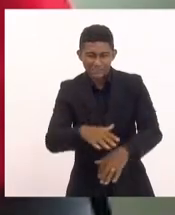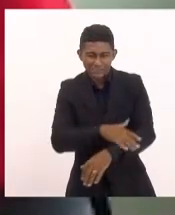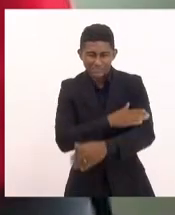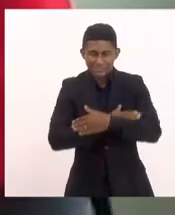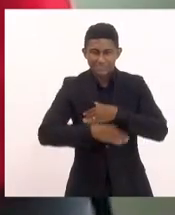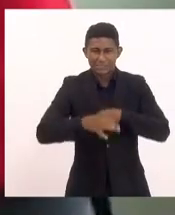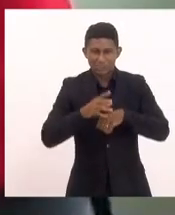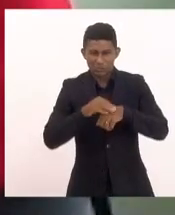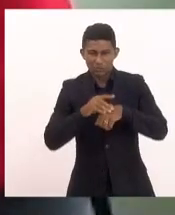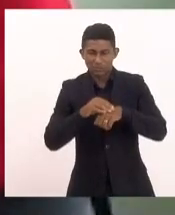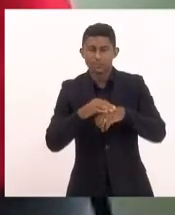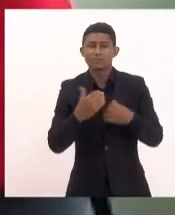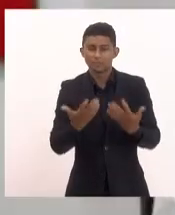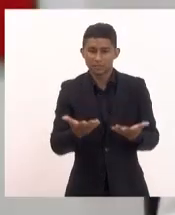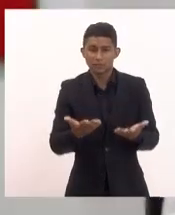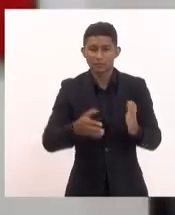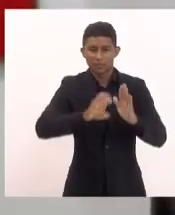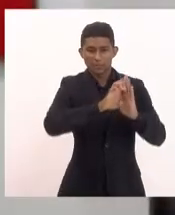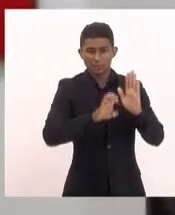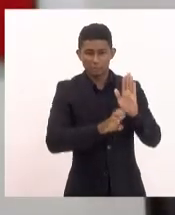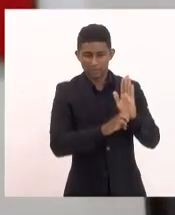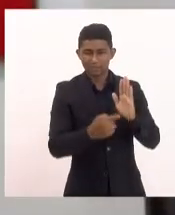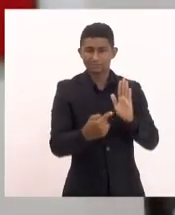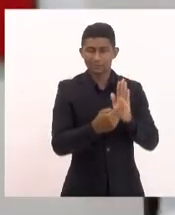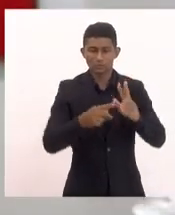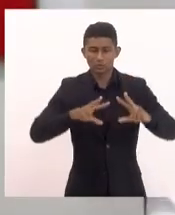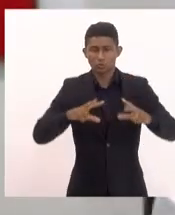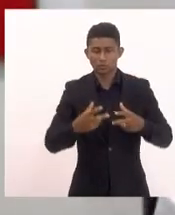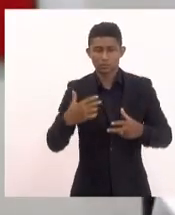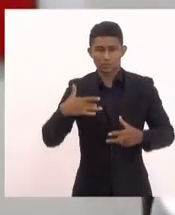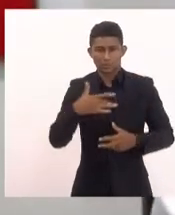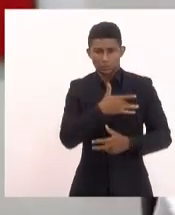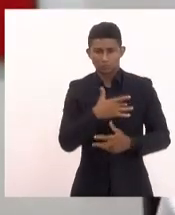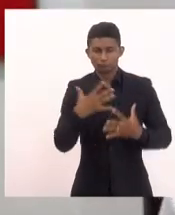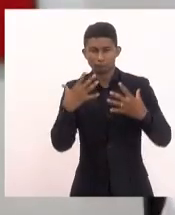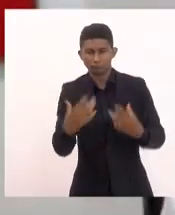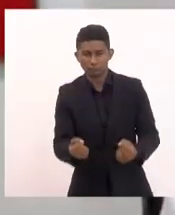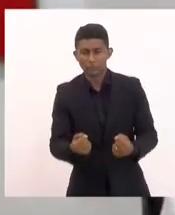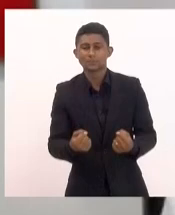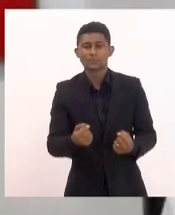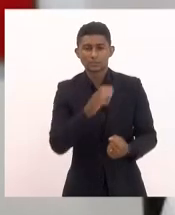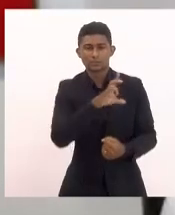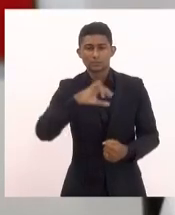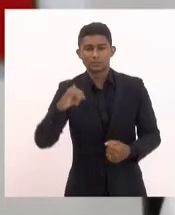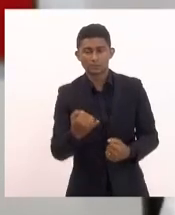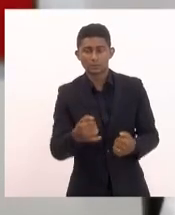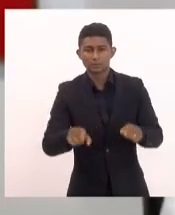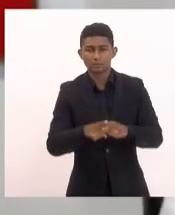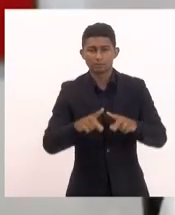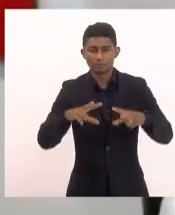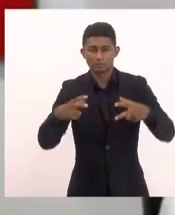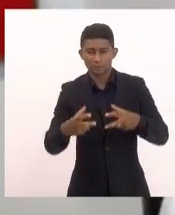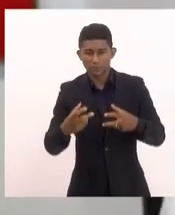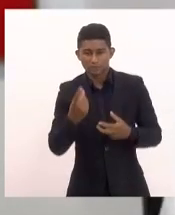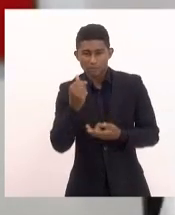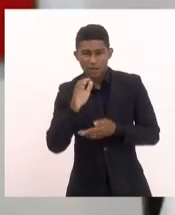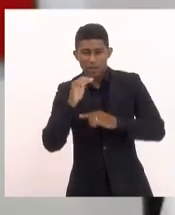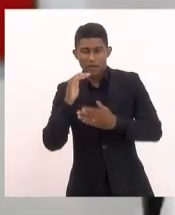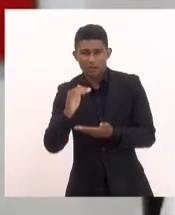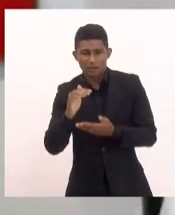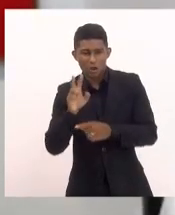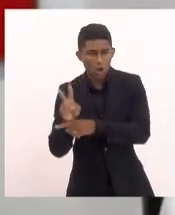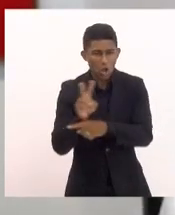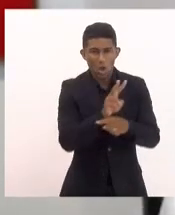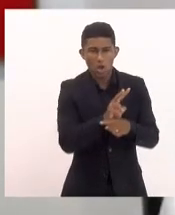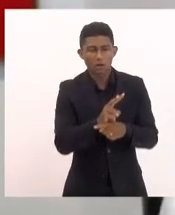Justiça pela condicionalidade, com emendas de saúde favorável com as emendas da CCJ e de orçamento, finanças, fiscalização financeira e controle, favorável